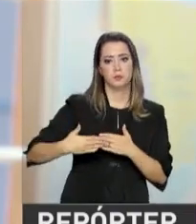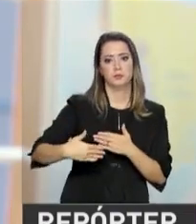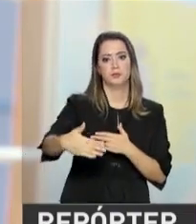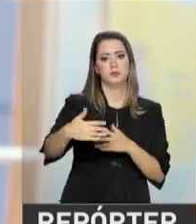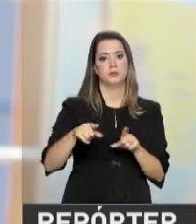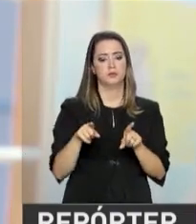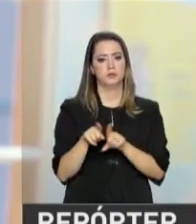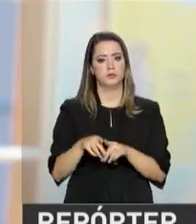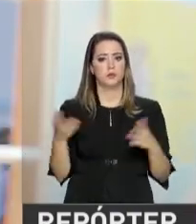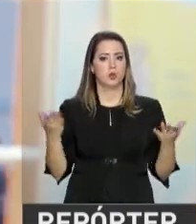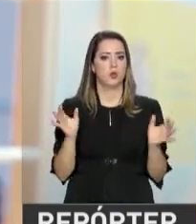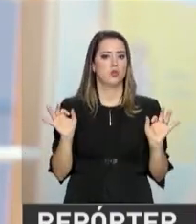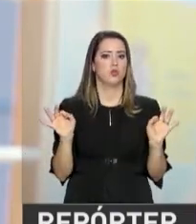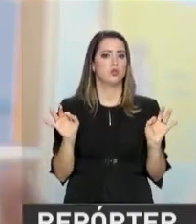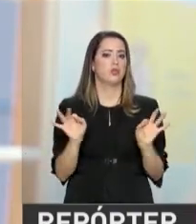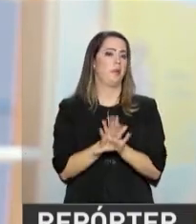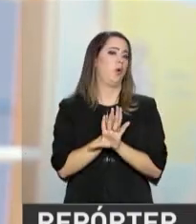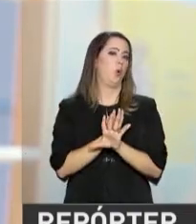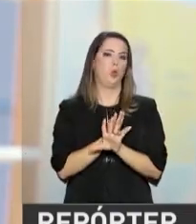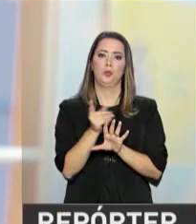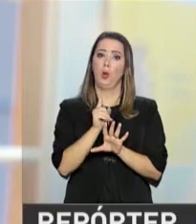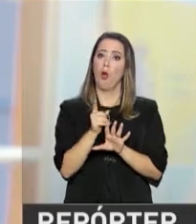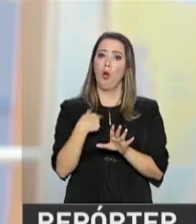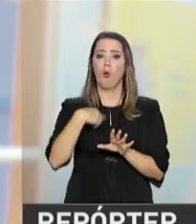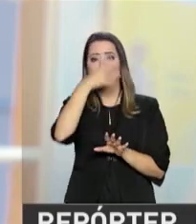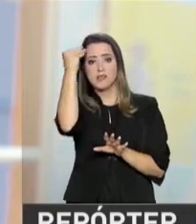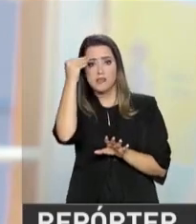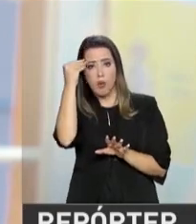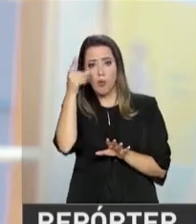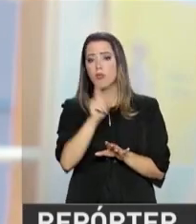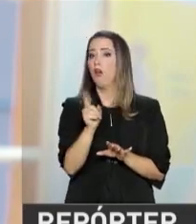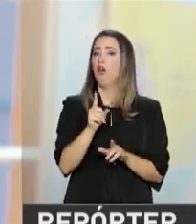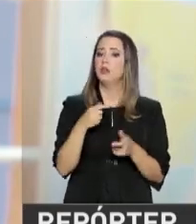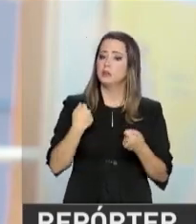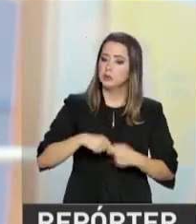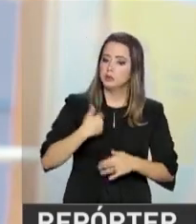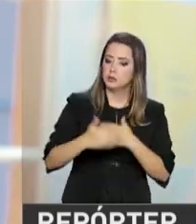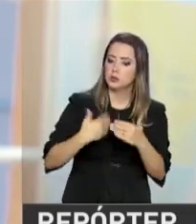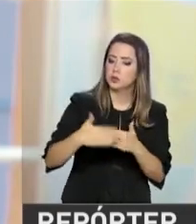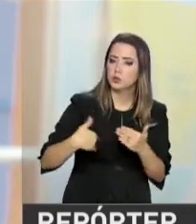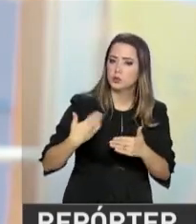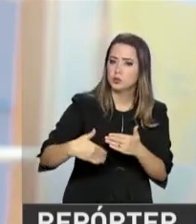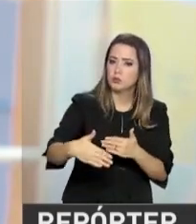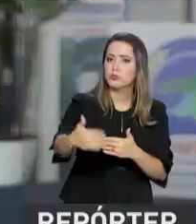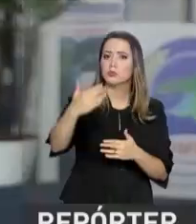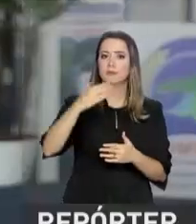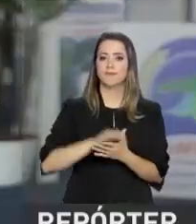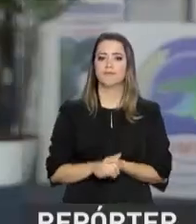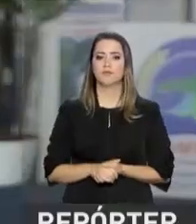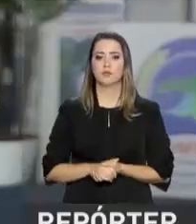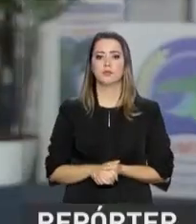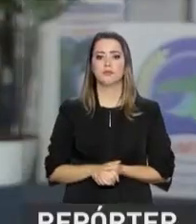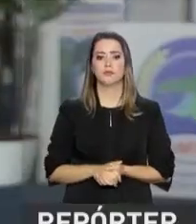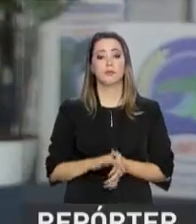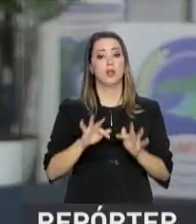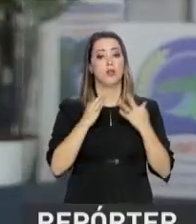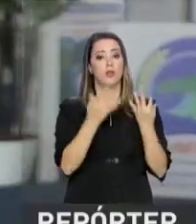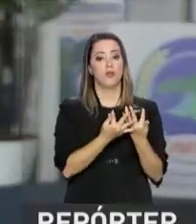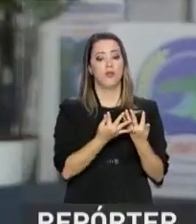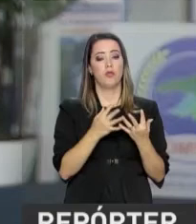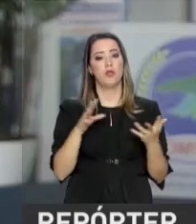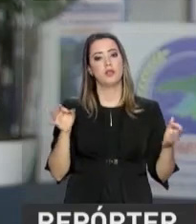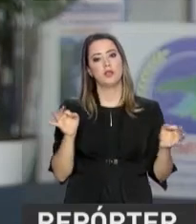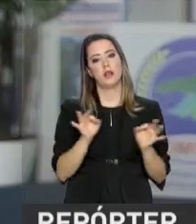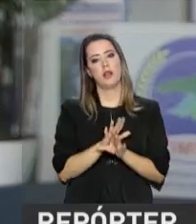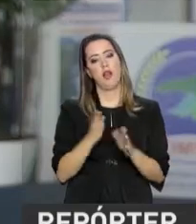hoje é termine o fórum já esperávamos um problema da água então isso é o mais importante o foro termina